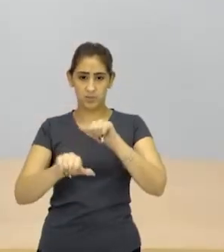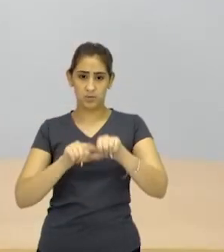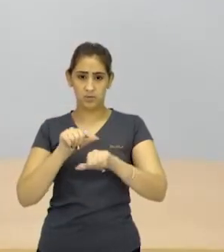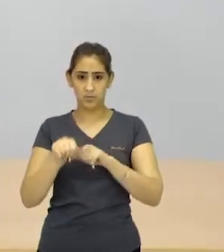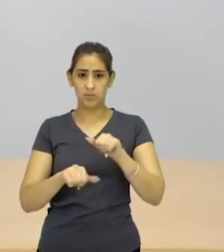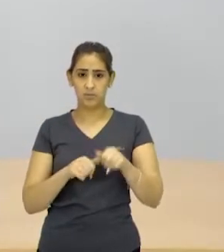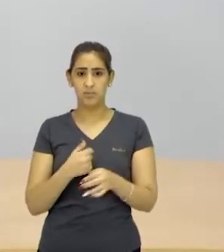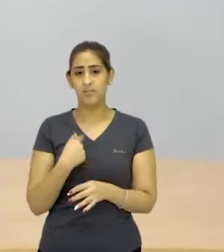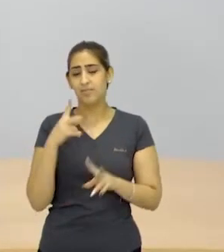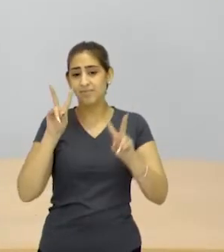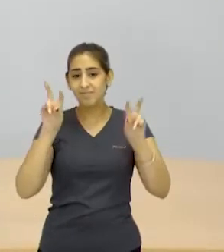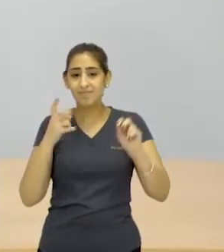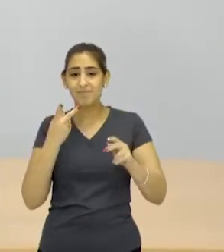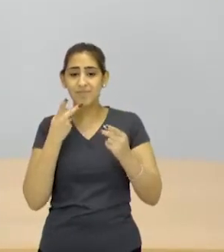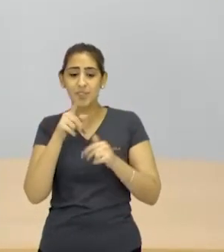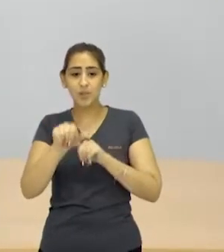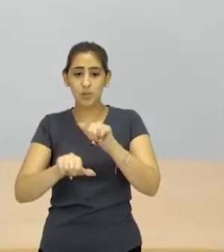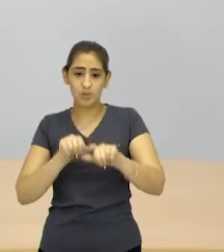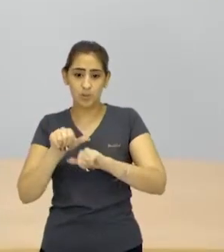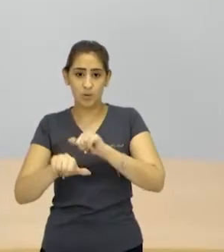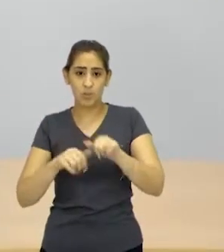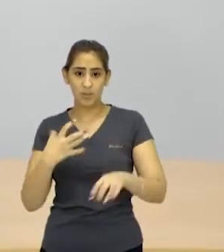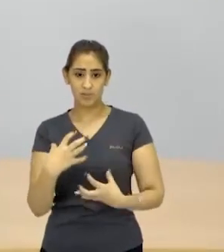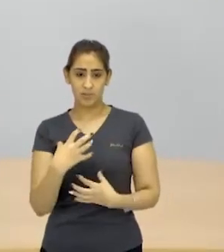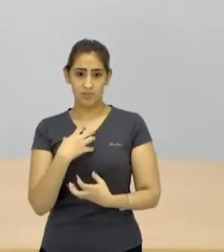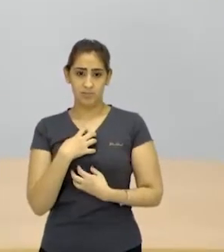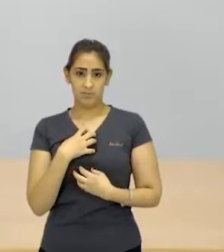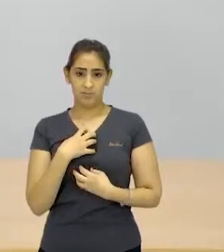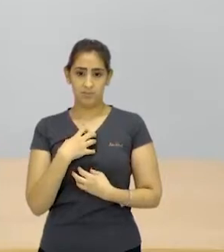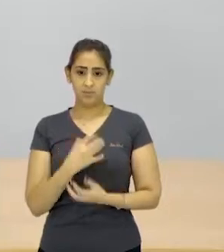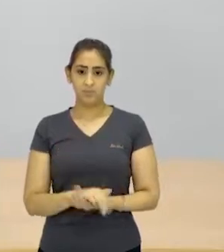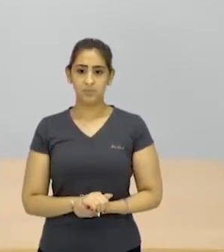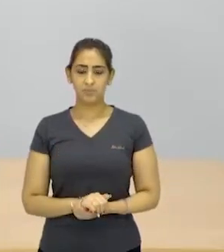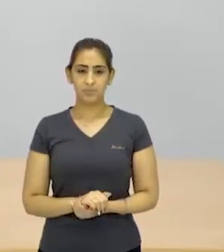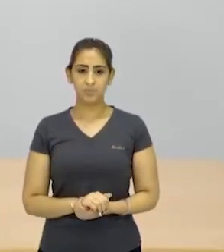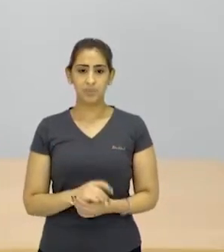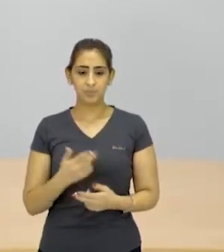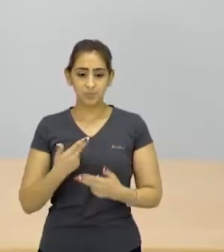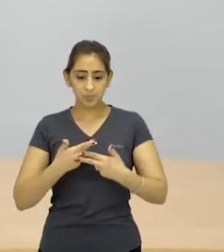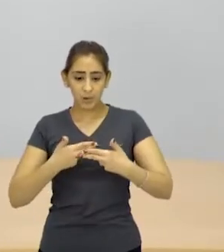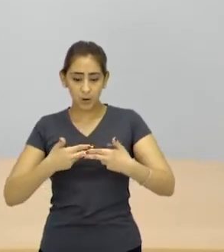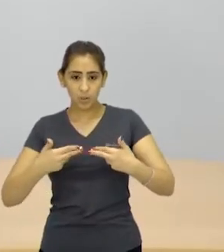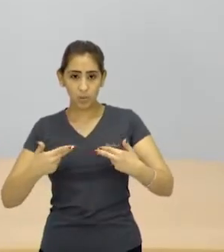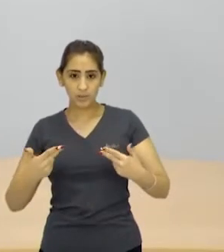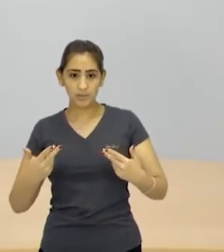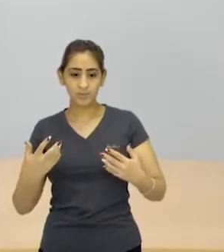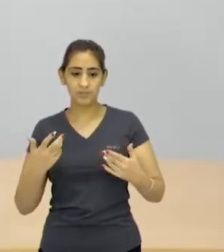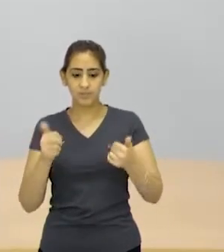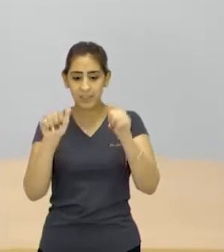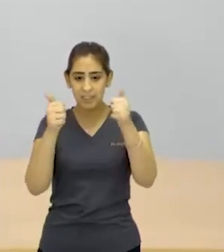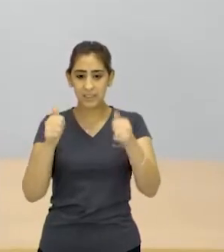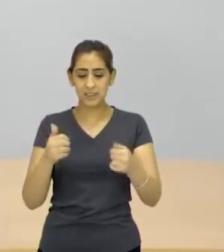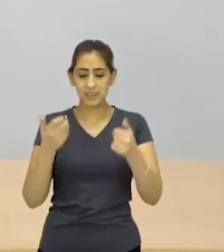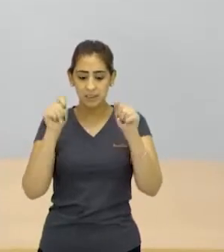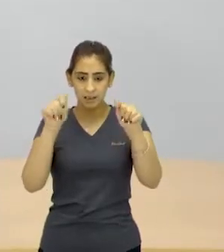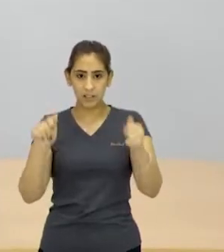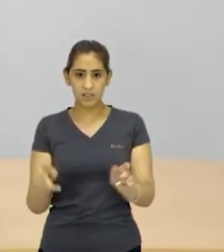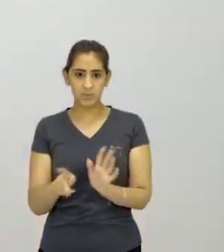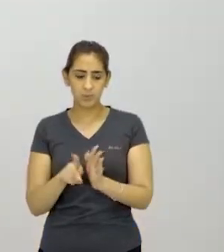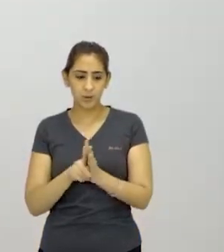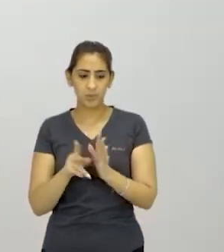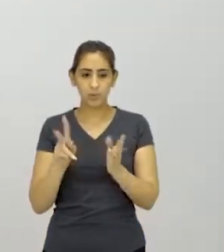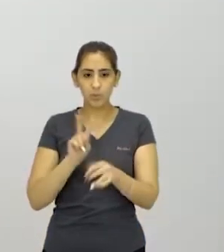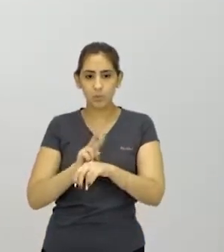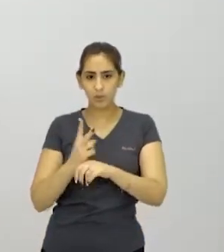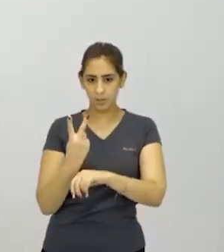artisticamente falando, num elemento aí praticamente cênico, né? Uma construção aí de estética. Muito bacana, né, professor? Agora eu